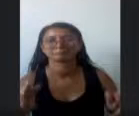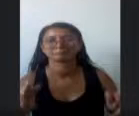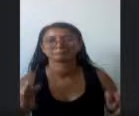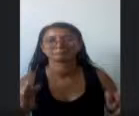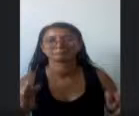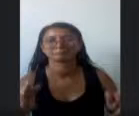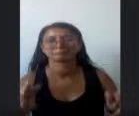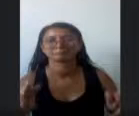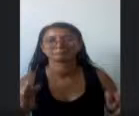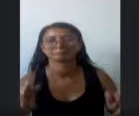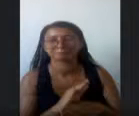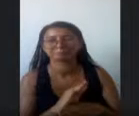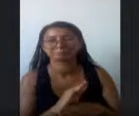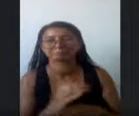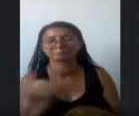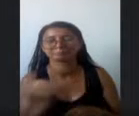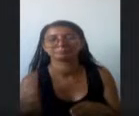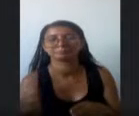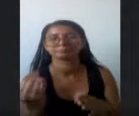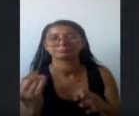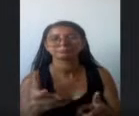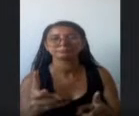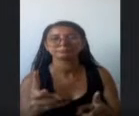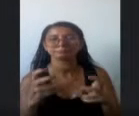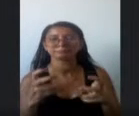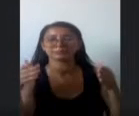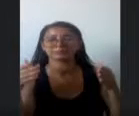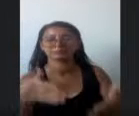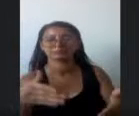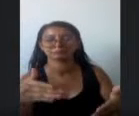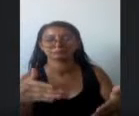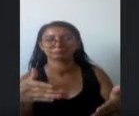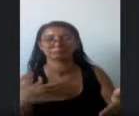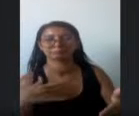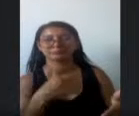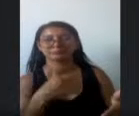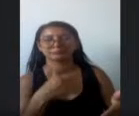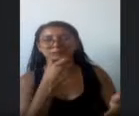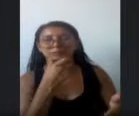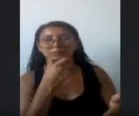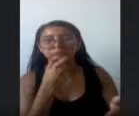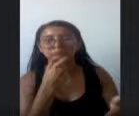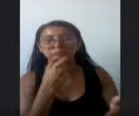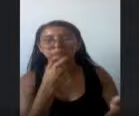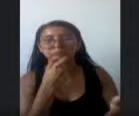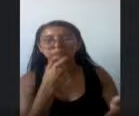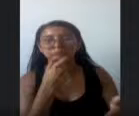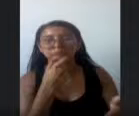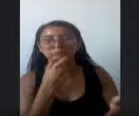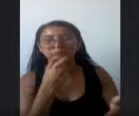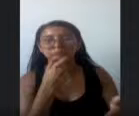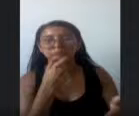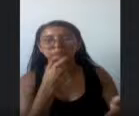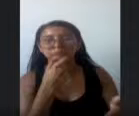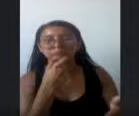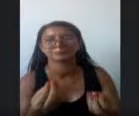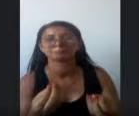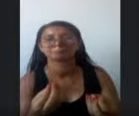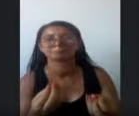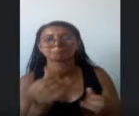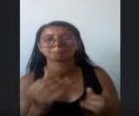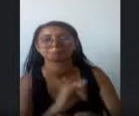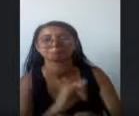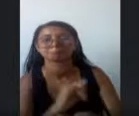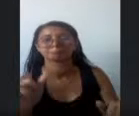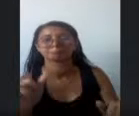olhar para a saúde do homem e perceber onde estão esses homens e como promover cuidado integral à saúde deles, destacando